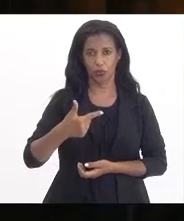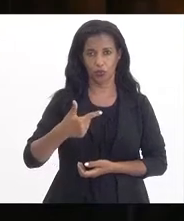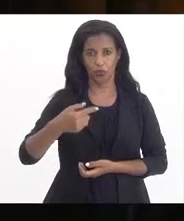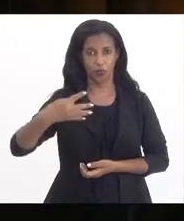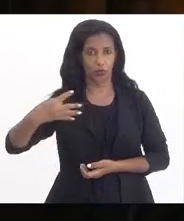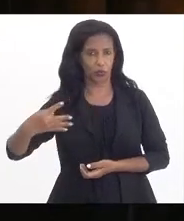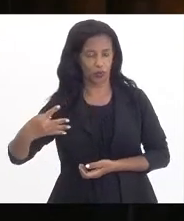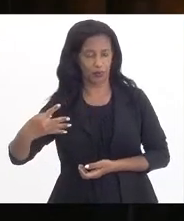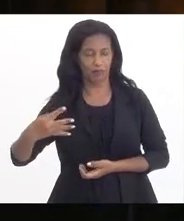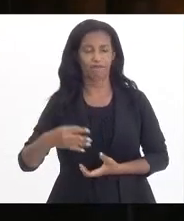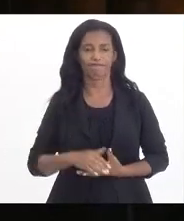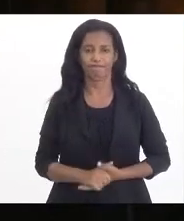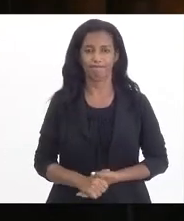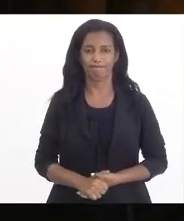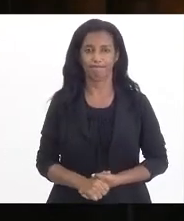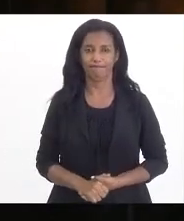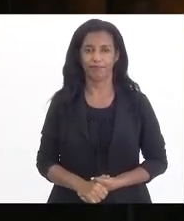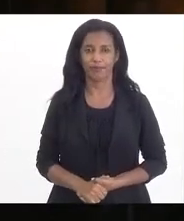2024.